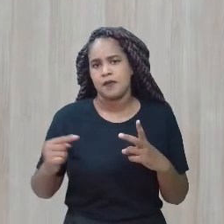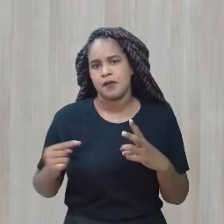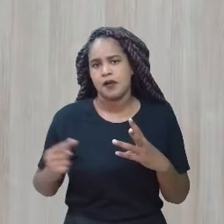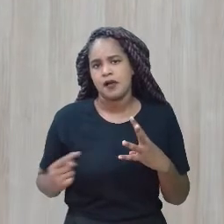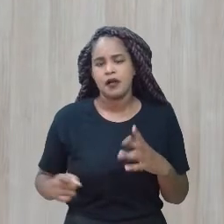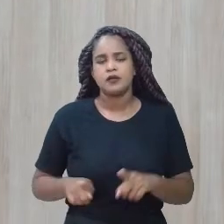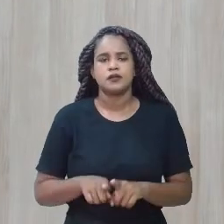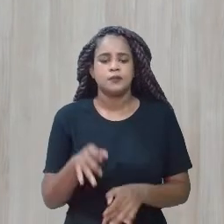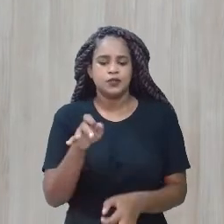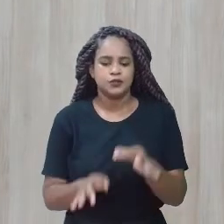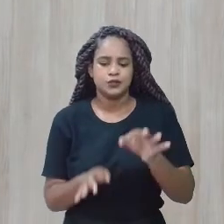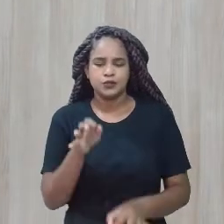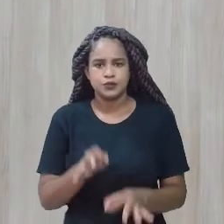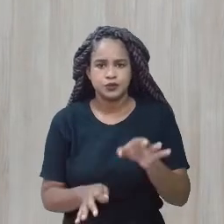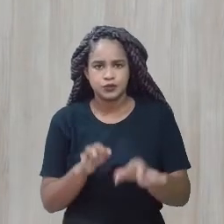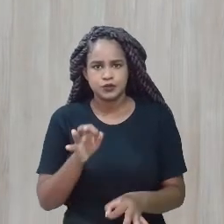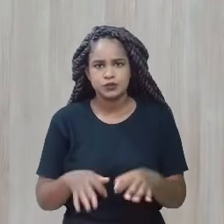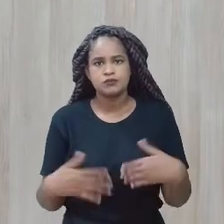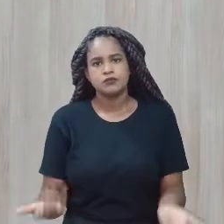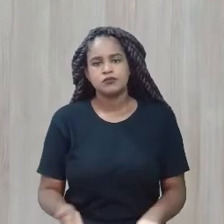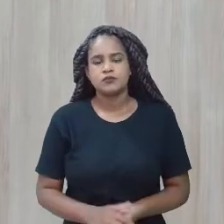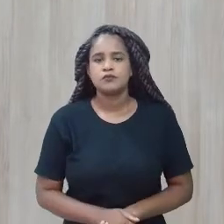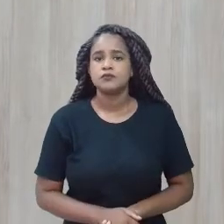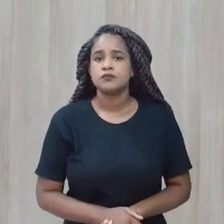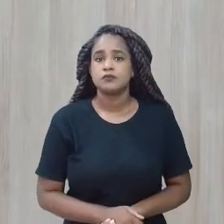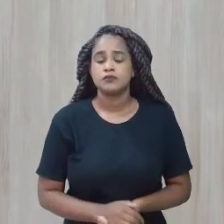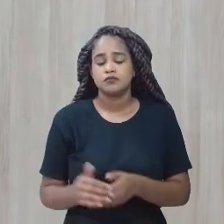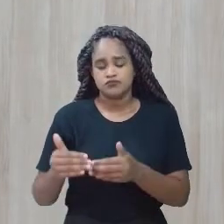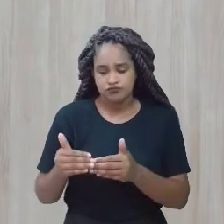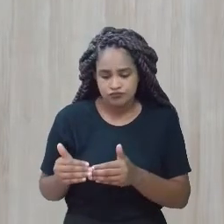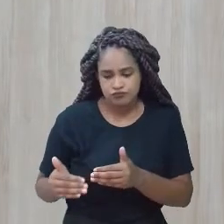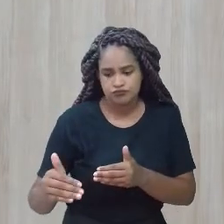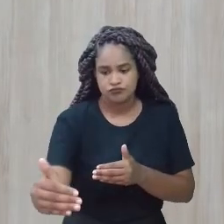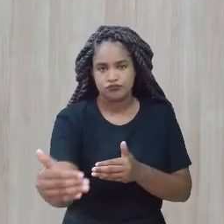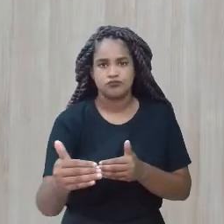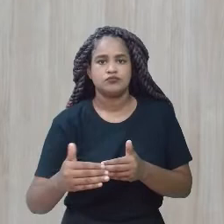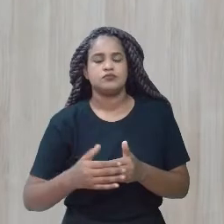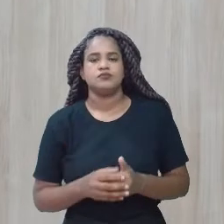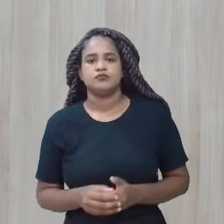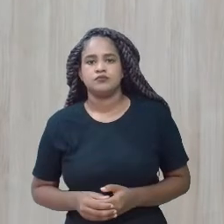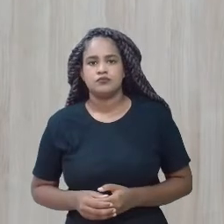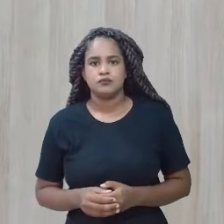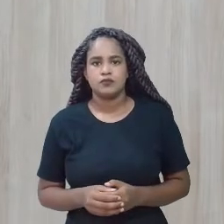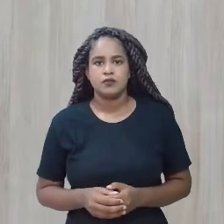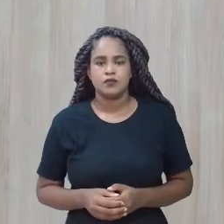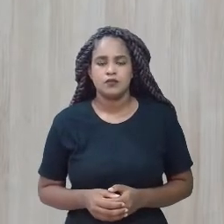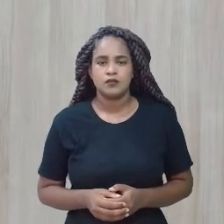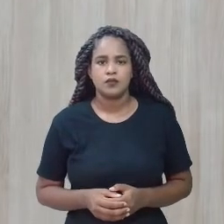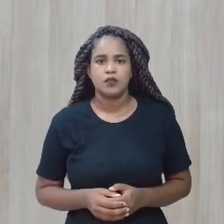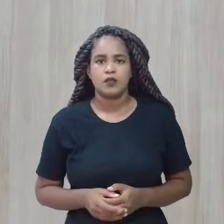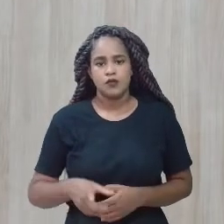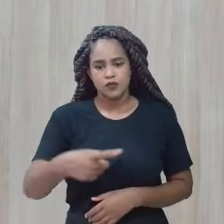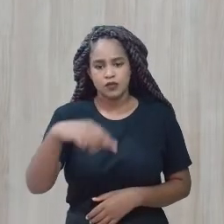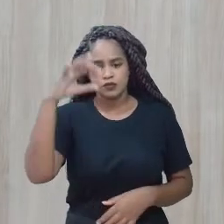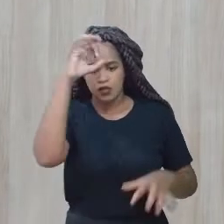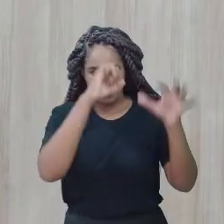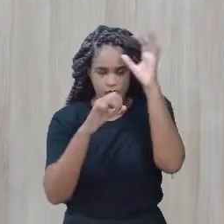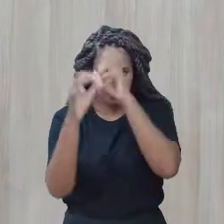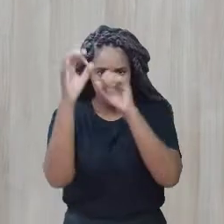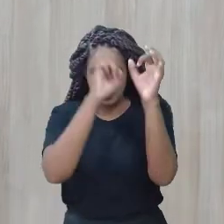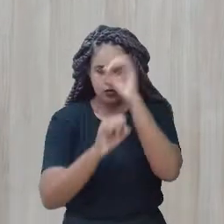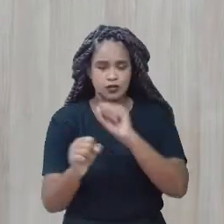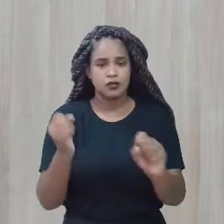técnicos jurídicos também. E aí, com o avançar, não é? Nessa caminhada de aprendizado, nós